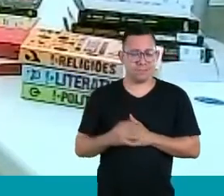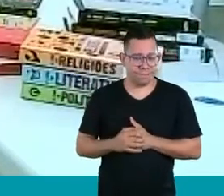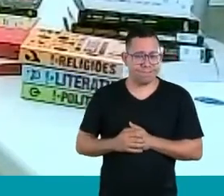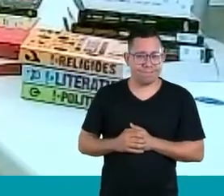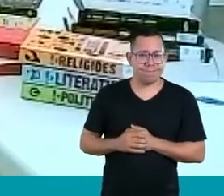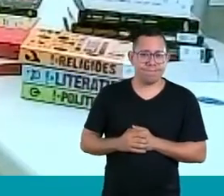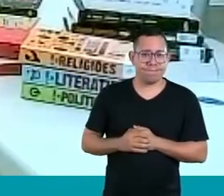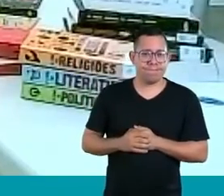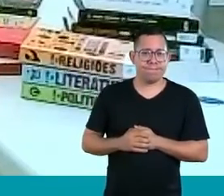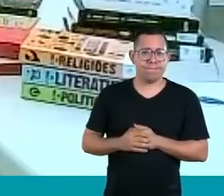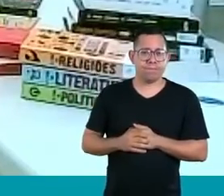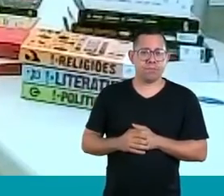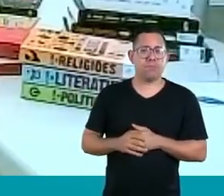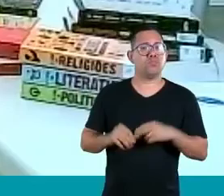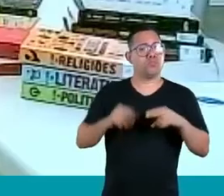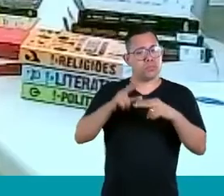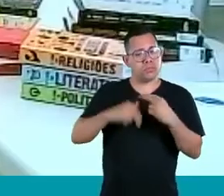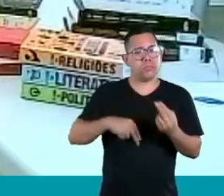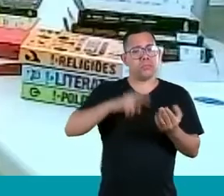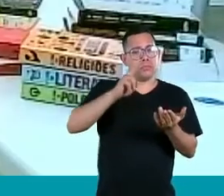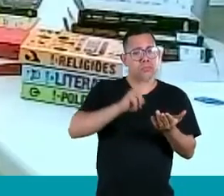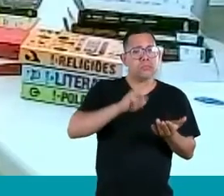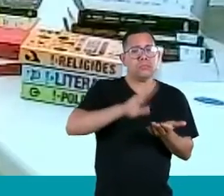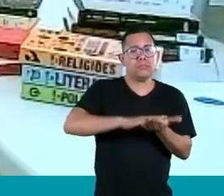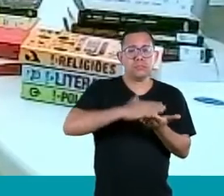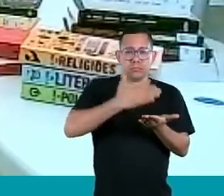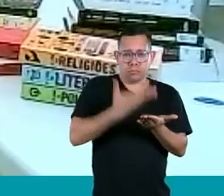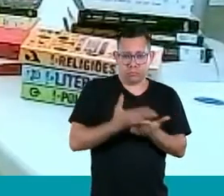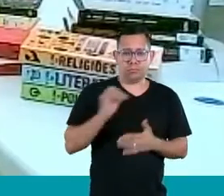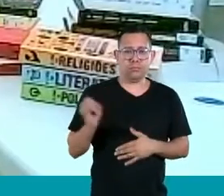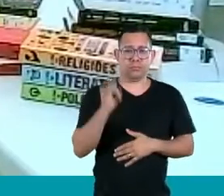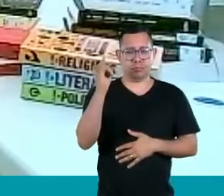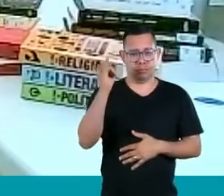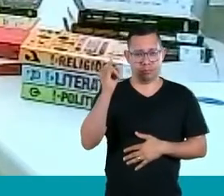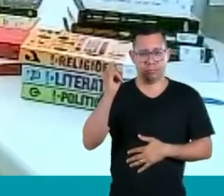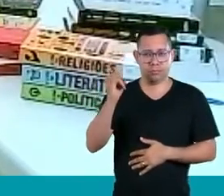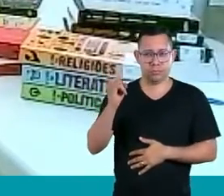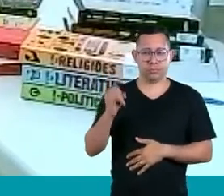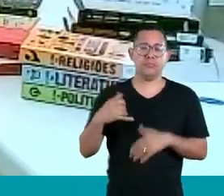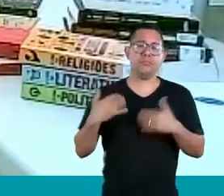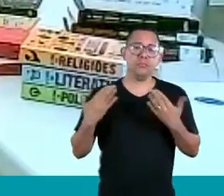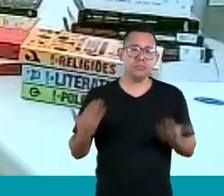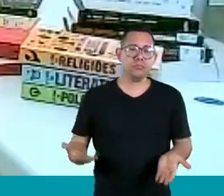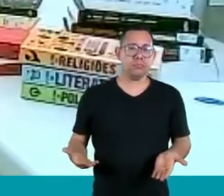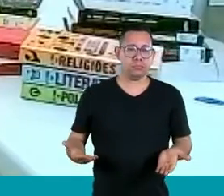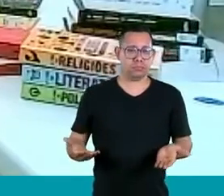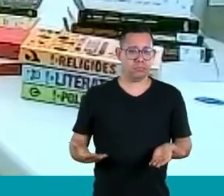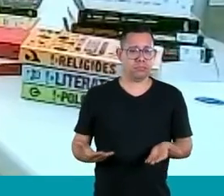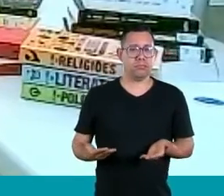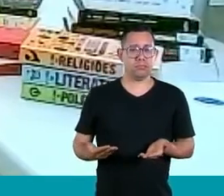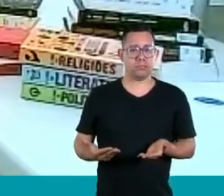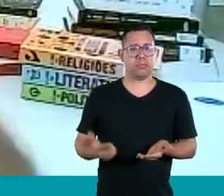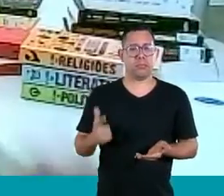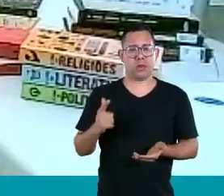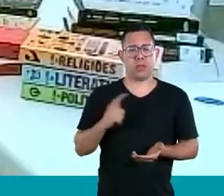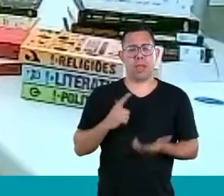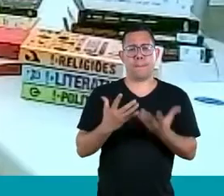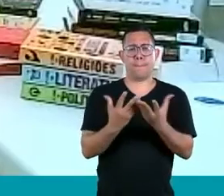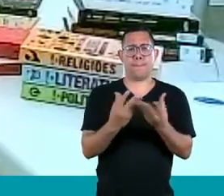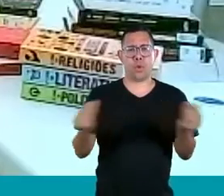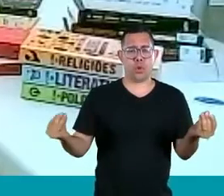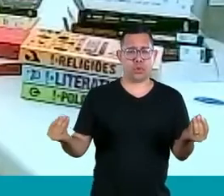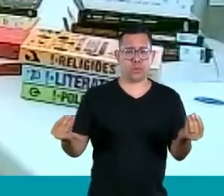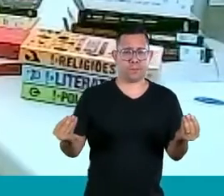dispensar interpretação, e a interpretação é algo muito importante para mim. Assim, a partir de testemunhos contraditórios do